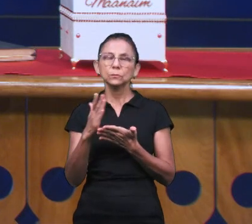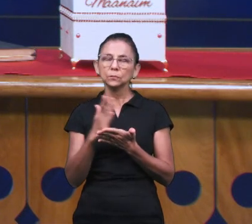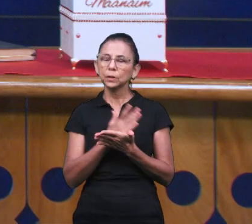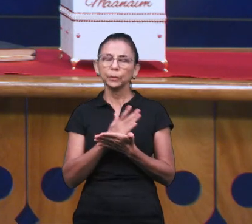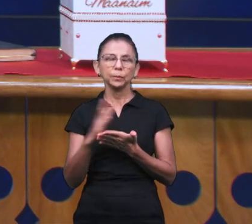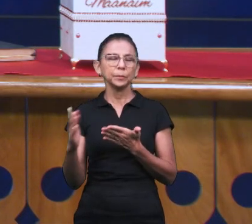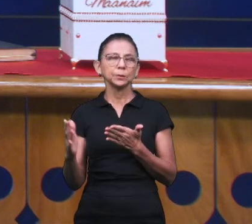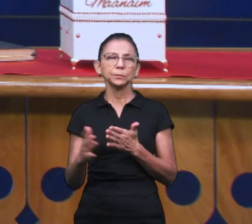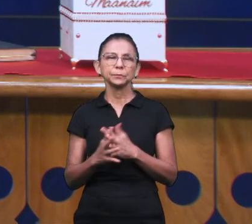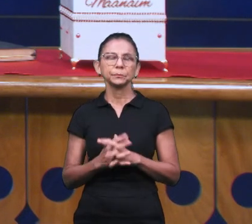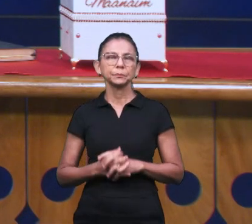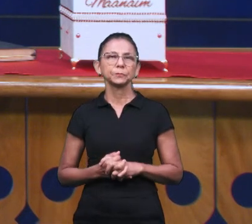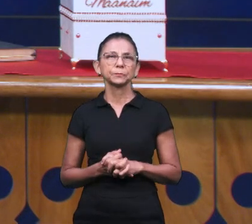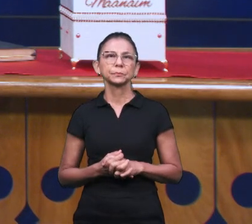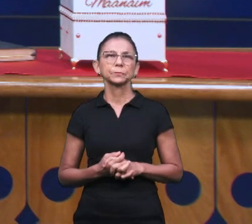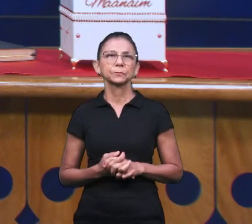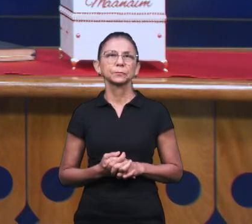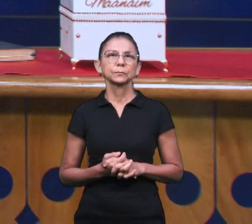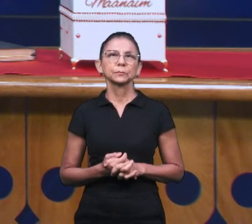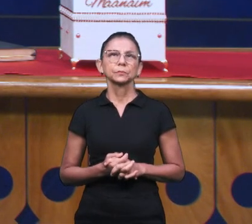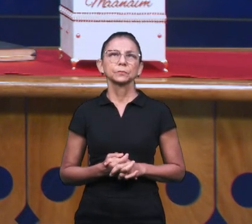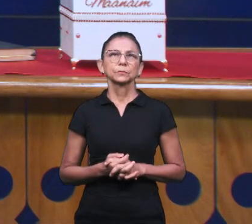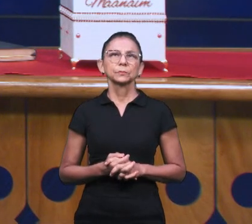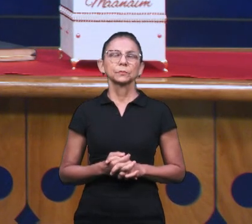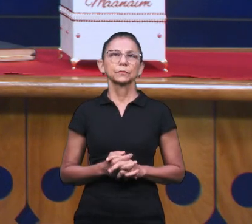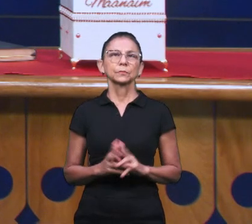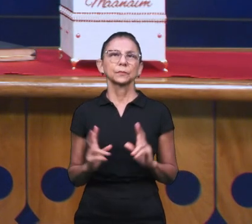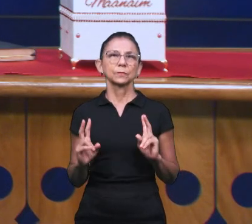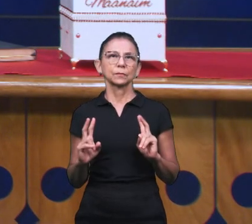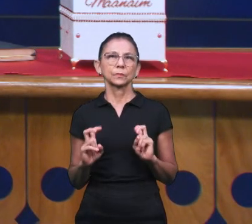foram feitas para esse dia de hoje.